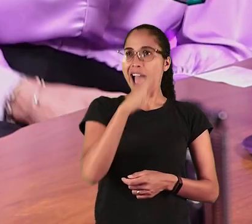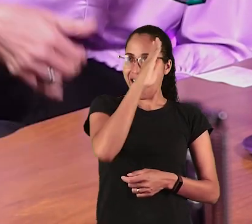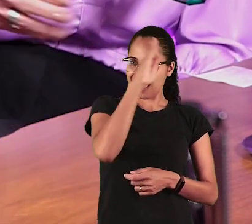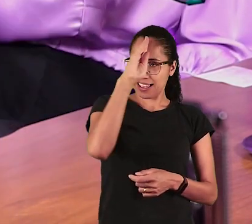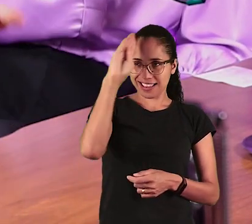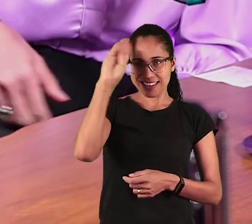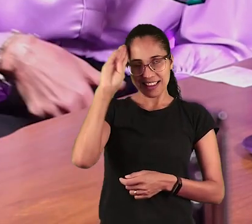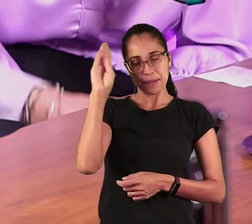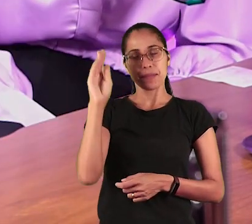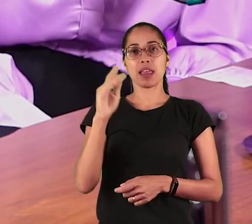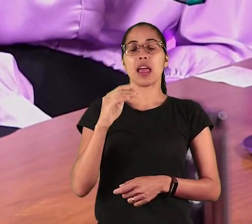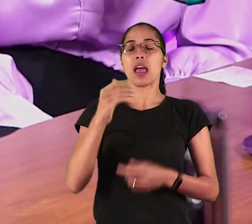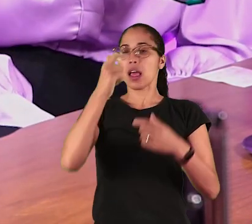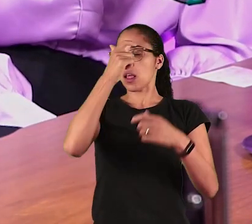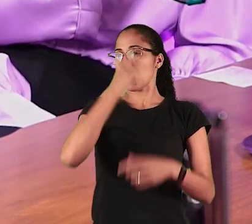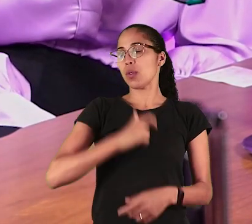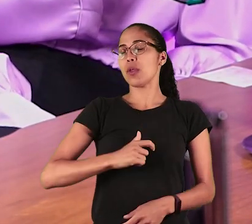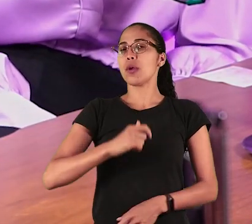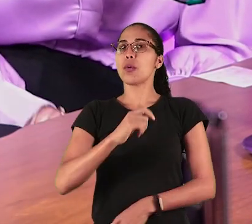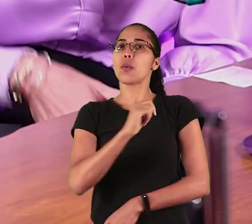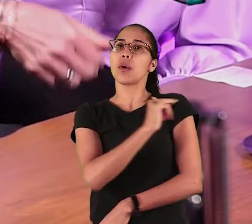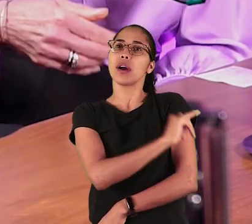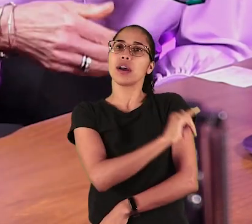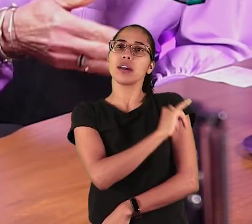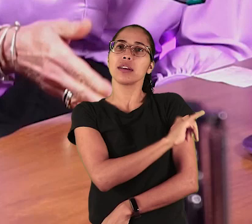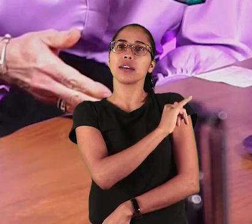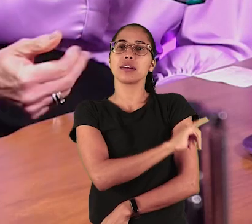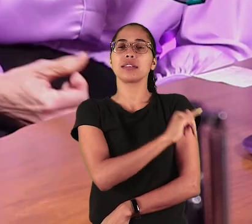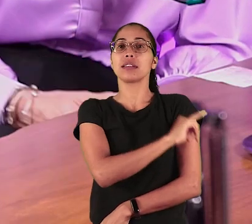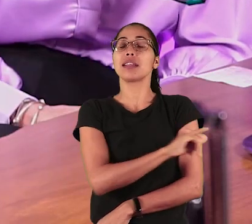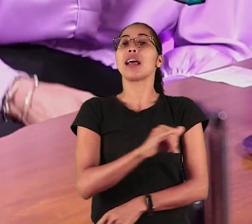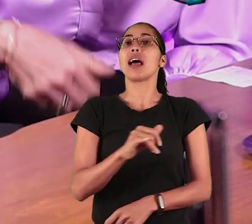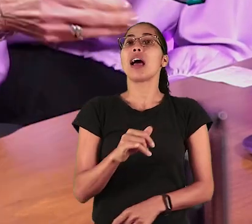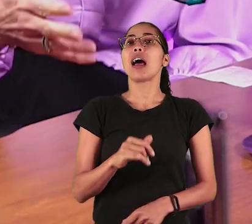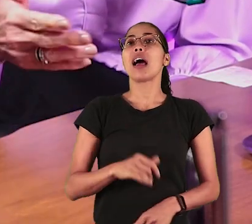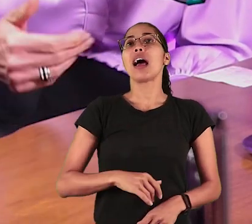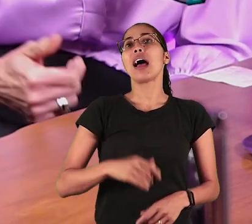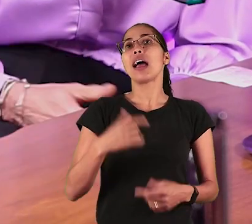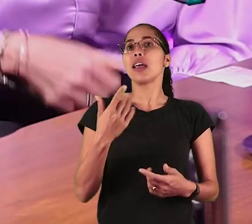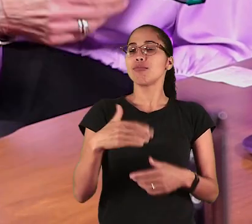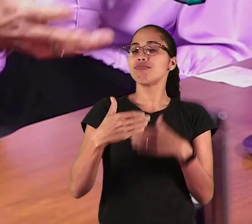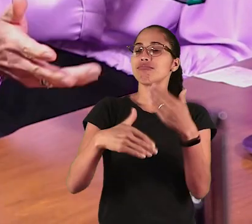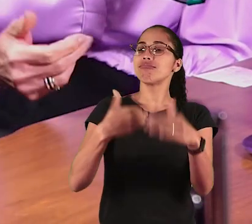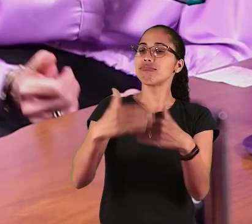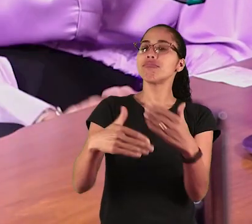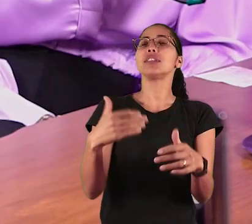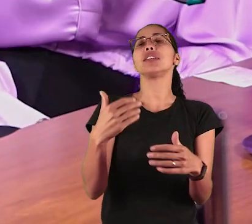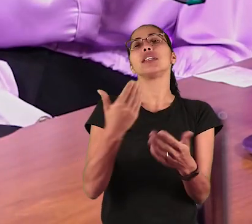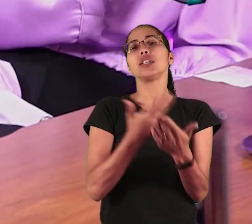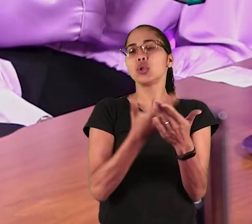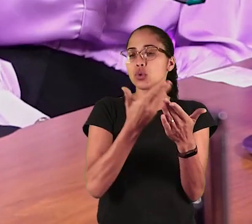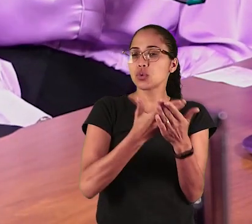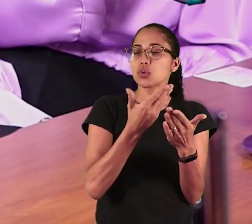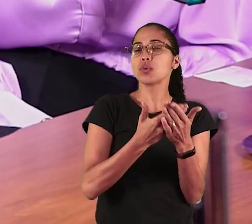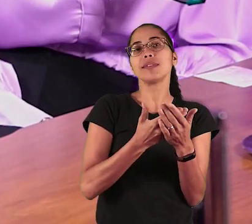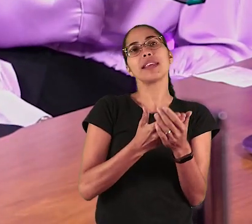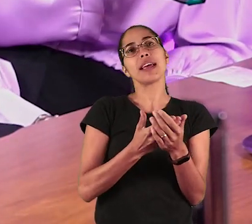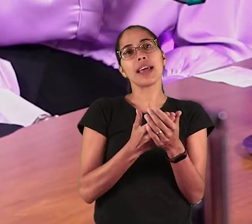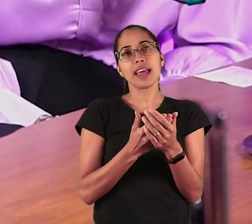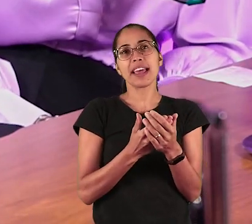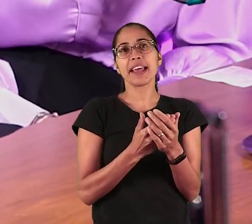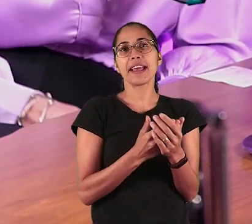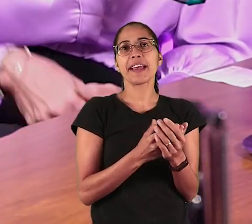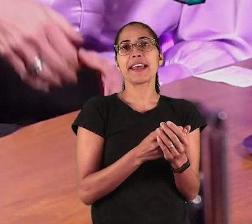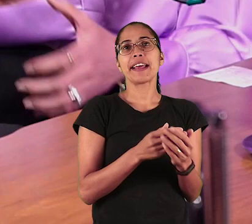carioca mora aqui em São Paulo 20 anos mas isso daí porque rio com baixa Dionísio nessa época